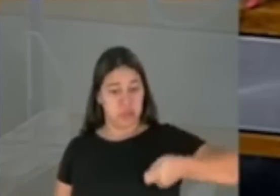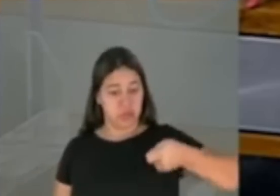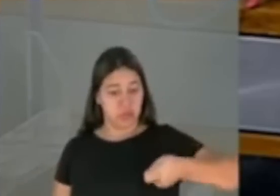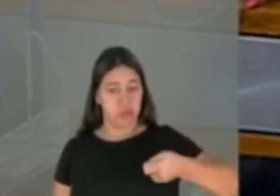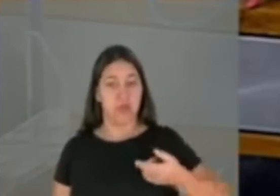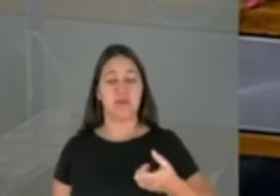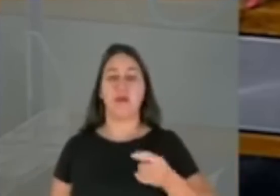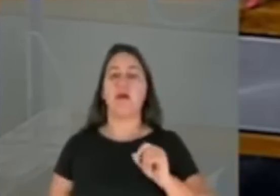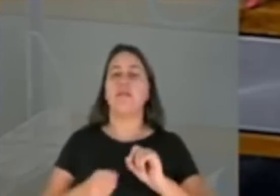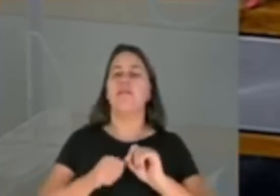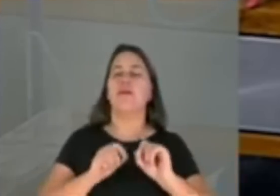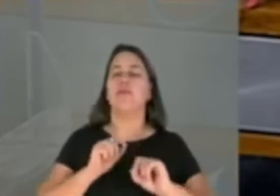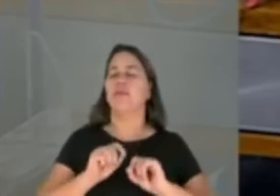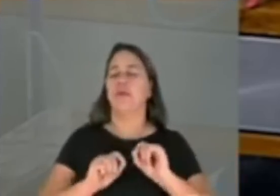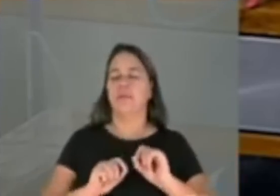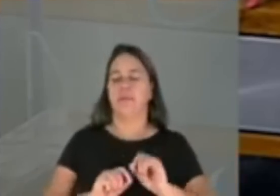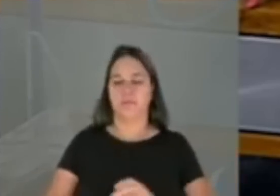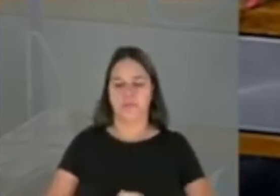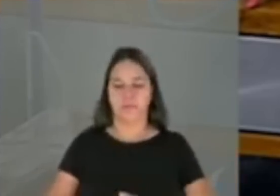insinuações